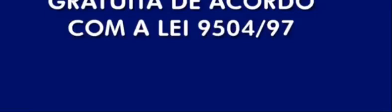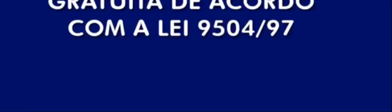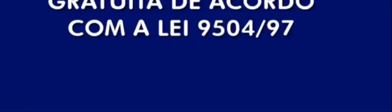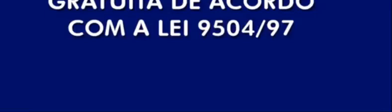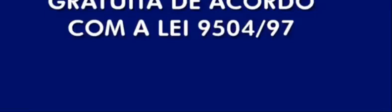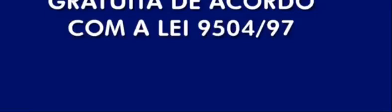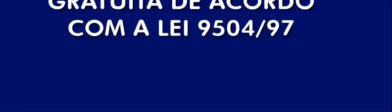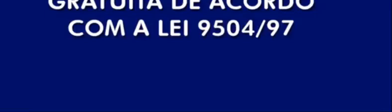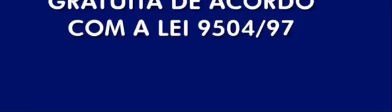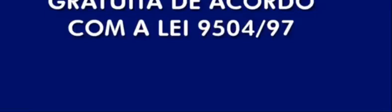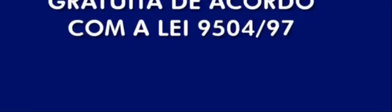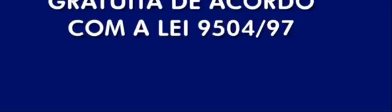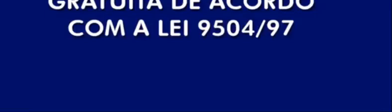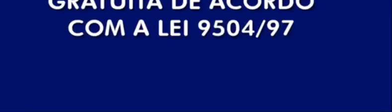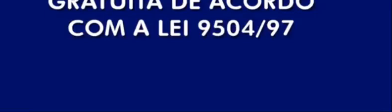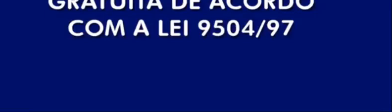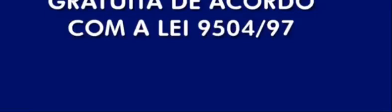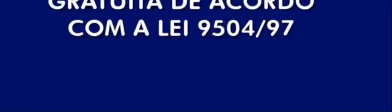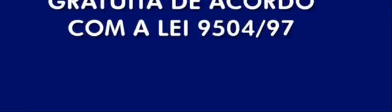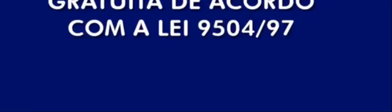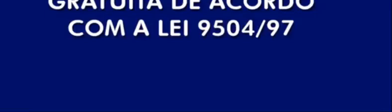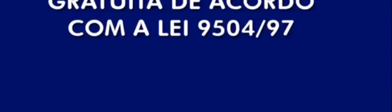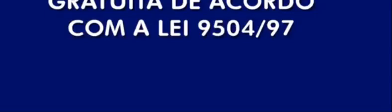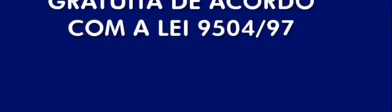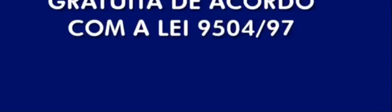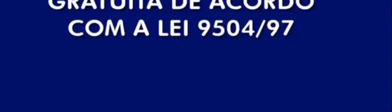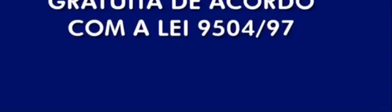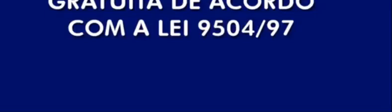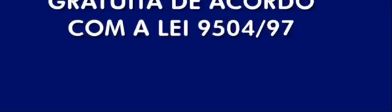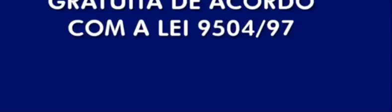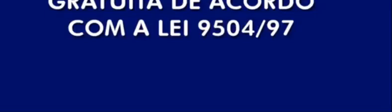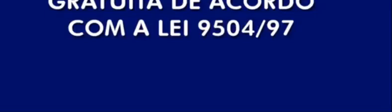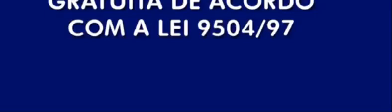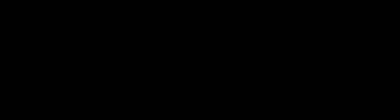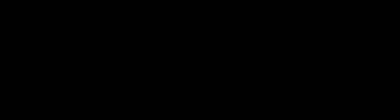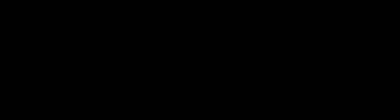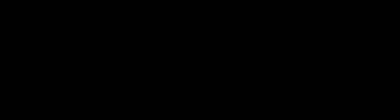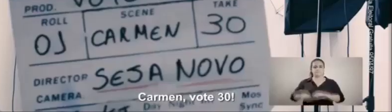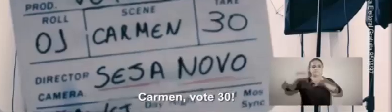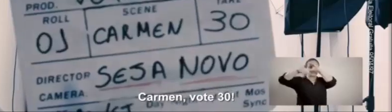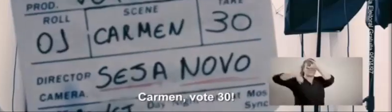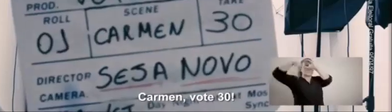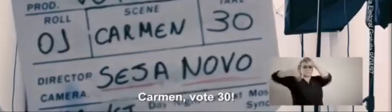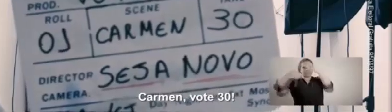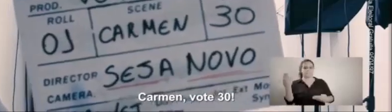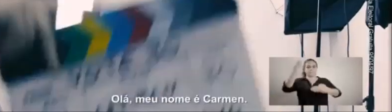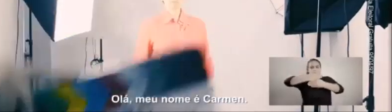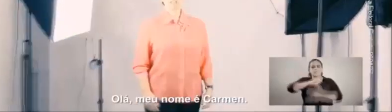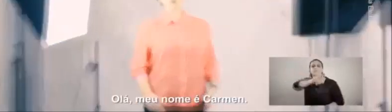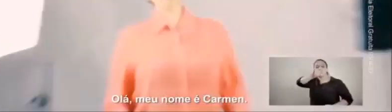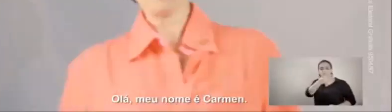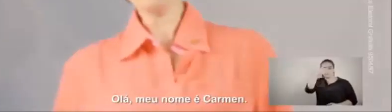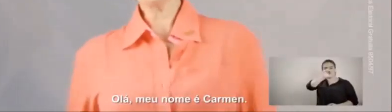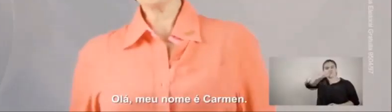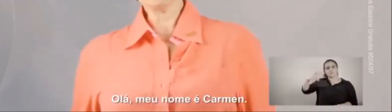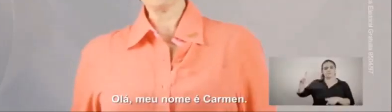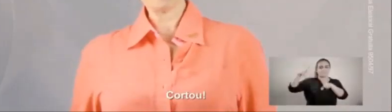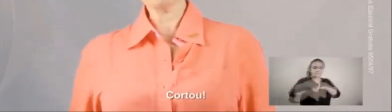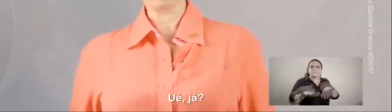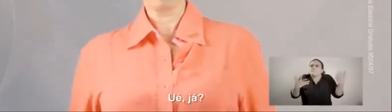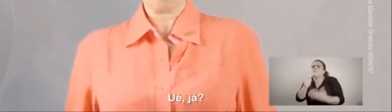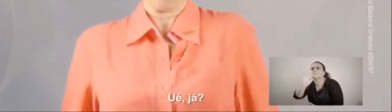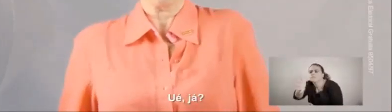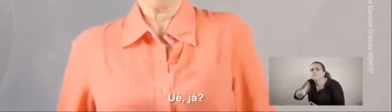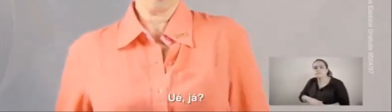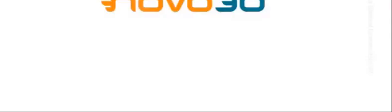partidos políticos. E dentro de 10 minutos, Jornal Nacional. Carmen, vote 30. Olá, meu nome é